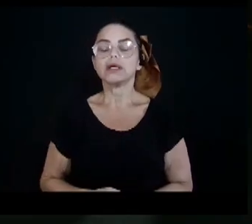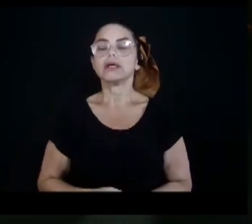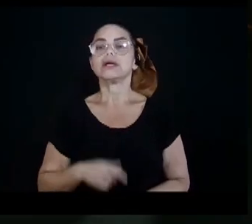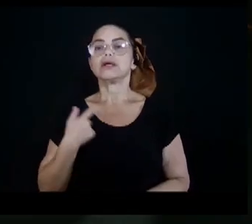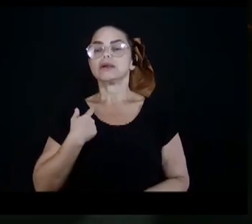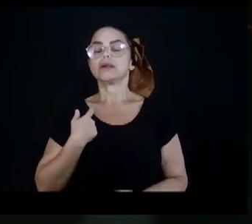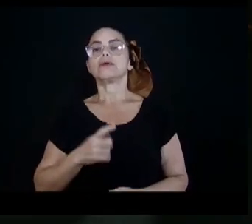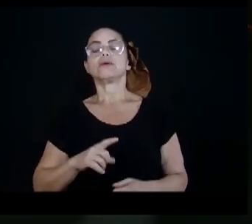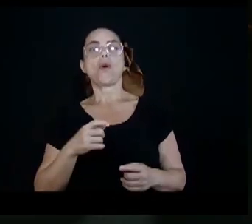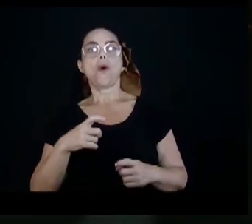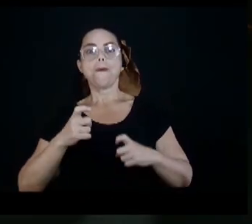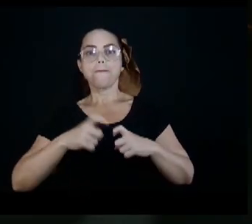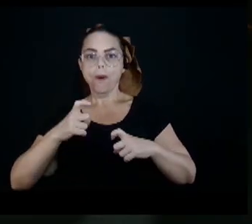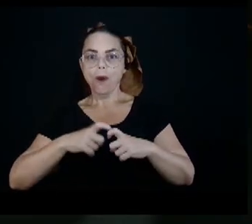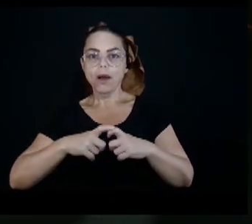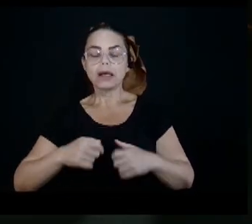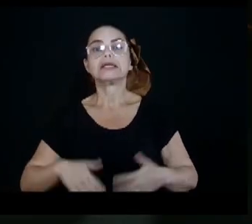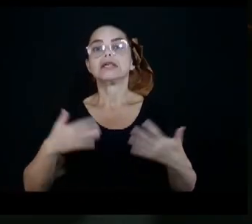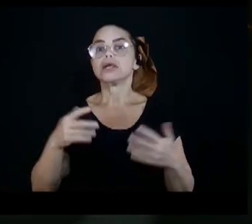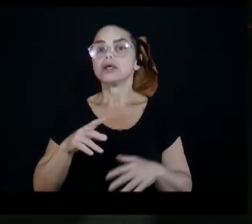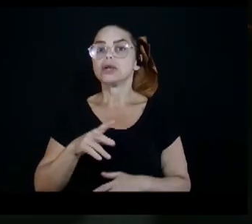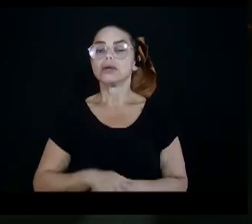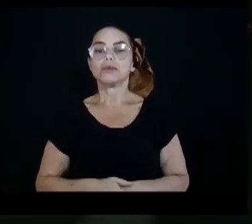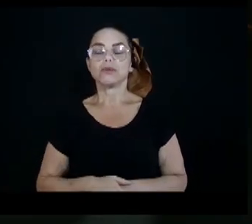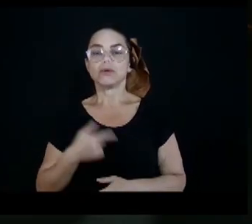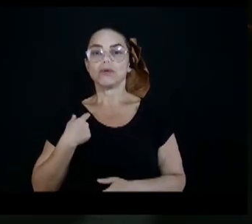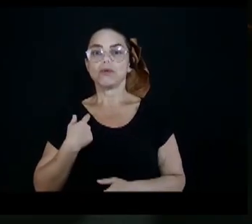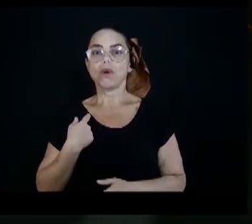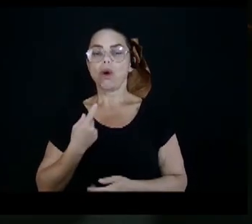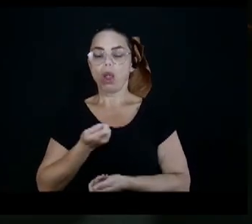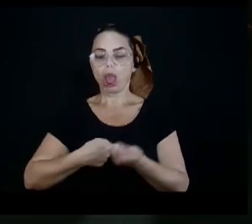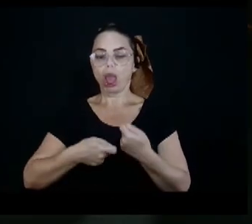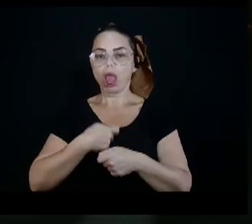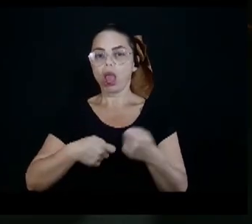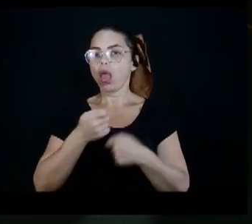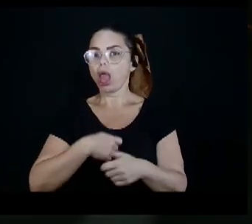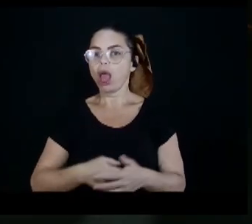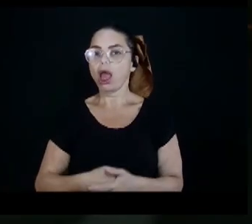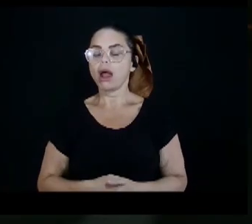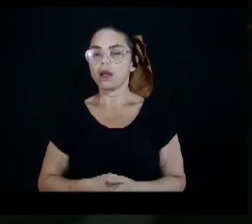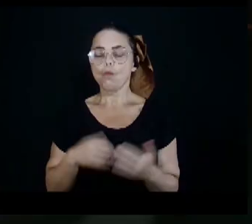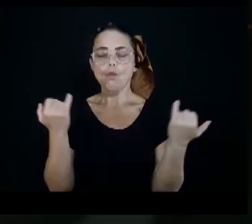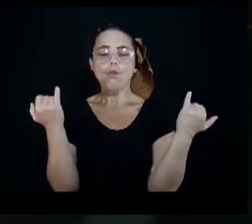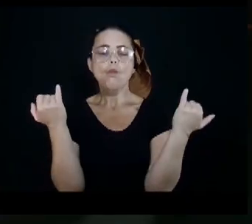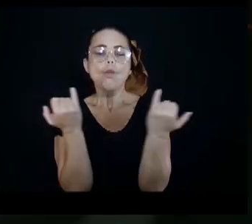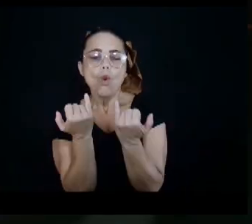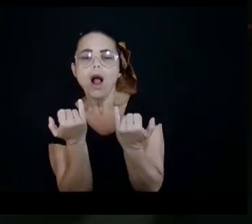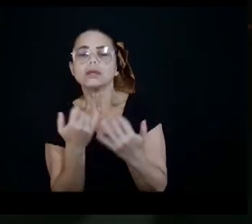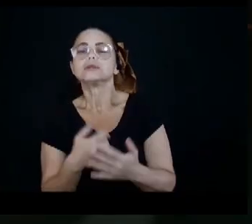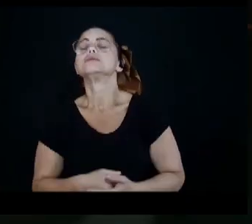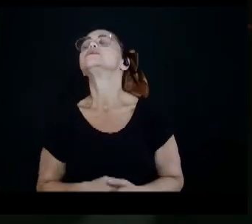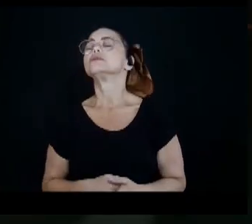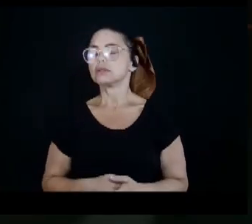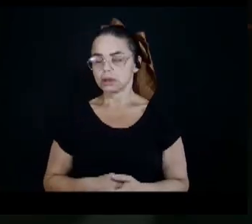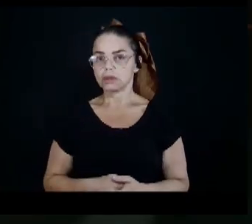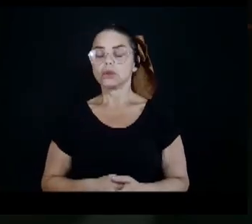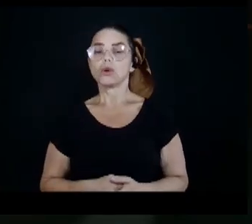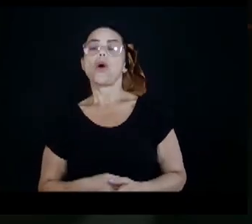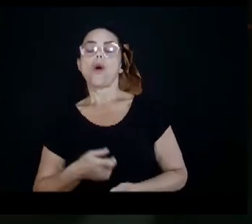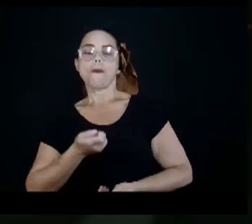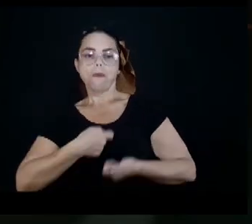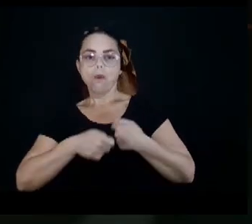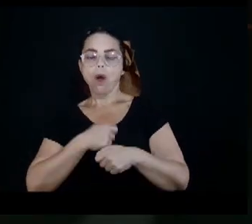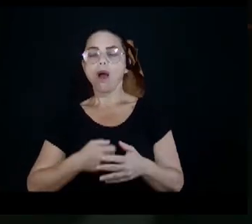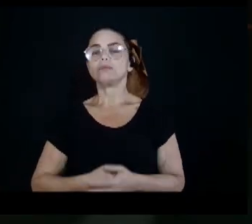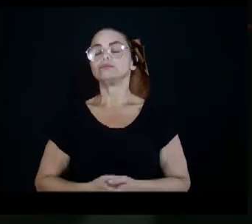fenômeno, de economia da magreza. A previsão é que o mercado dessas medicações no Brasil